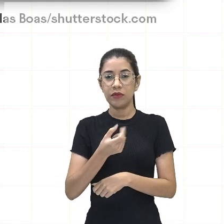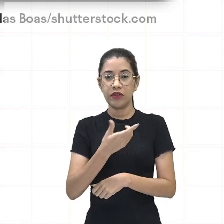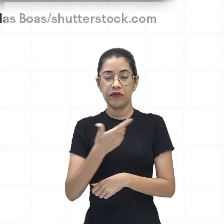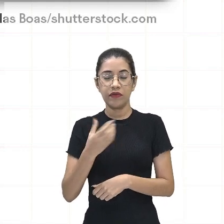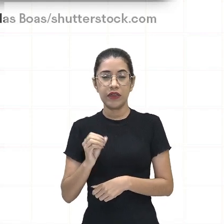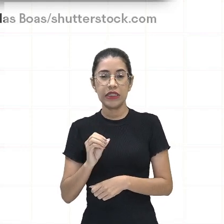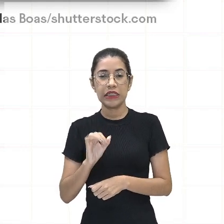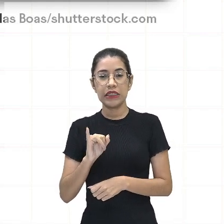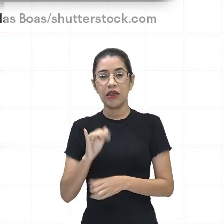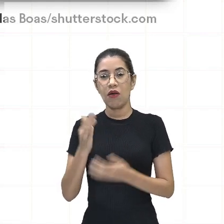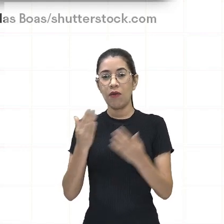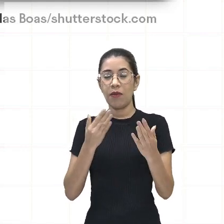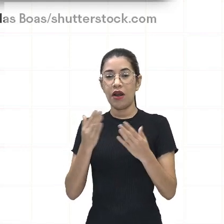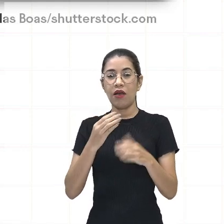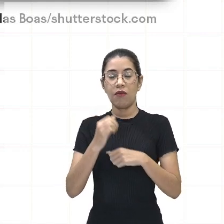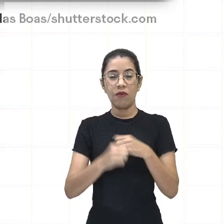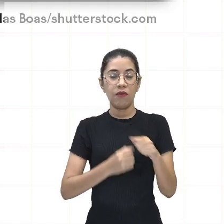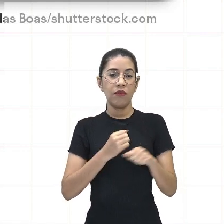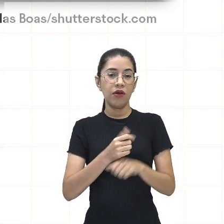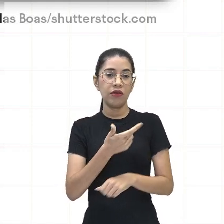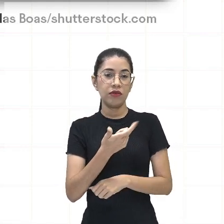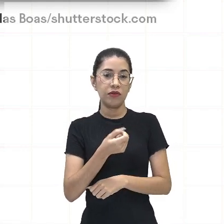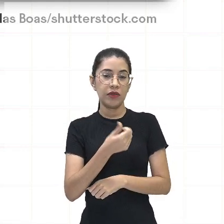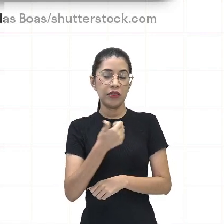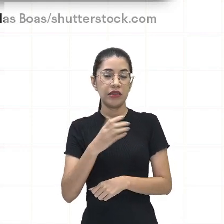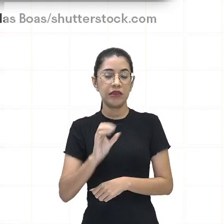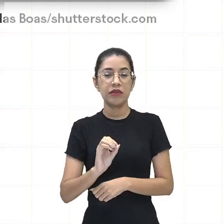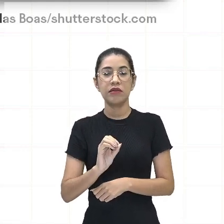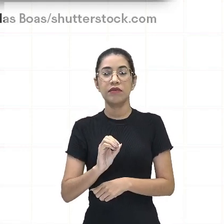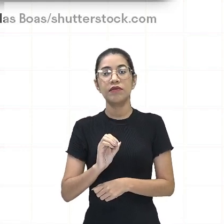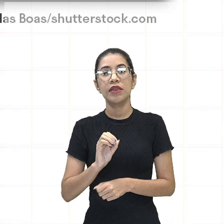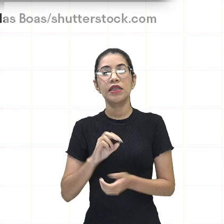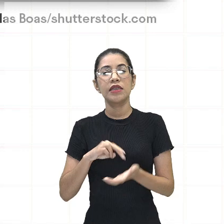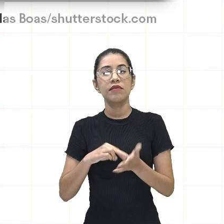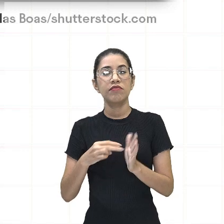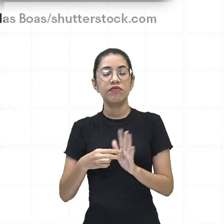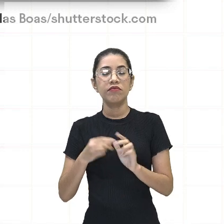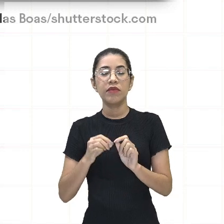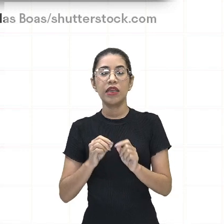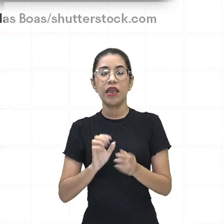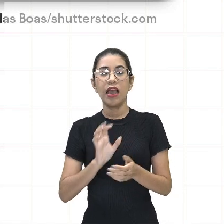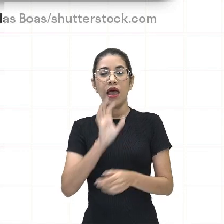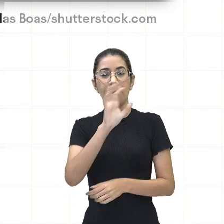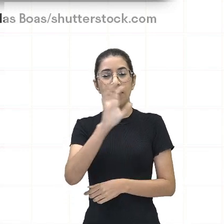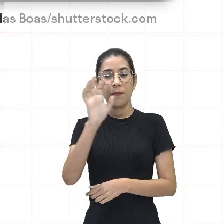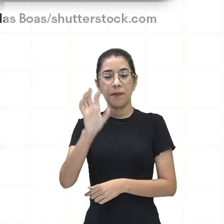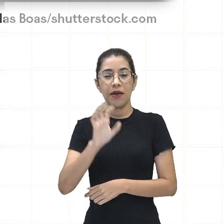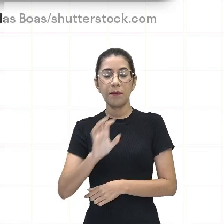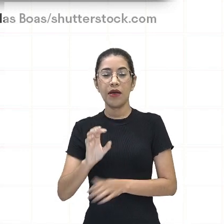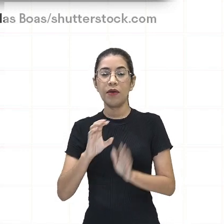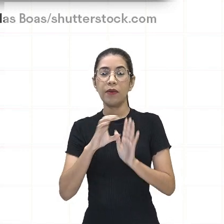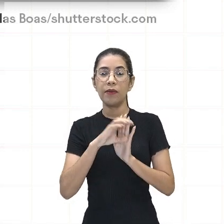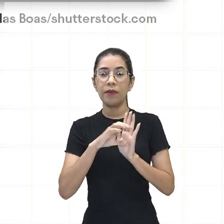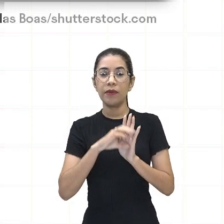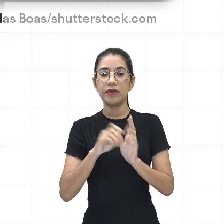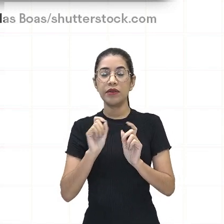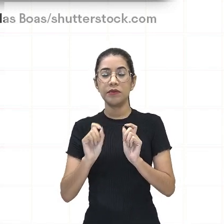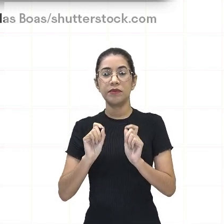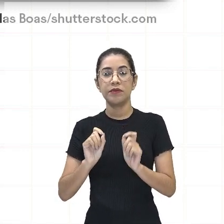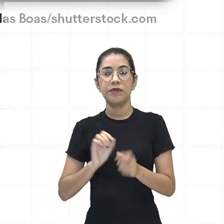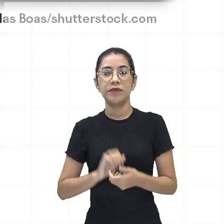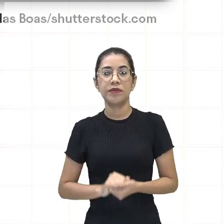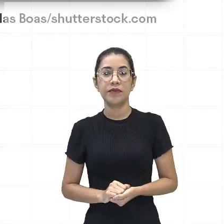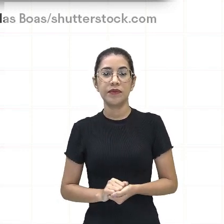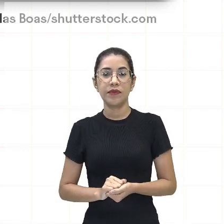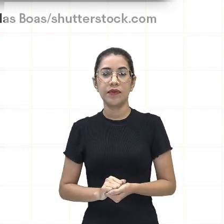ano de 2010, nós temos aí o que é, né, regionalizar, o que é o conceito de região.